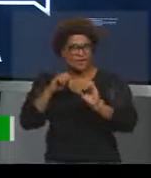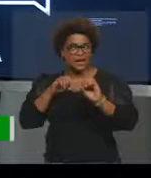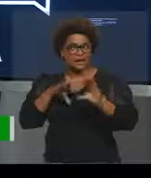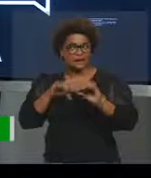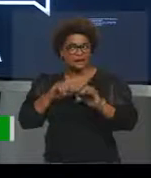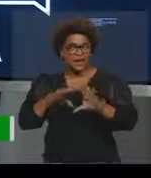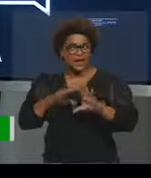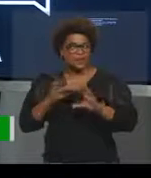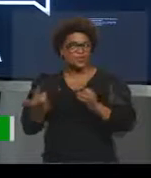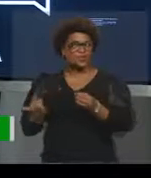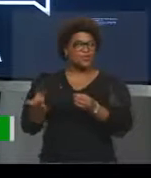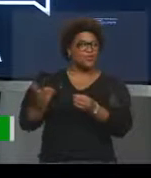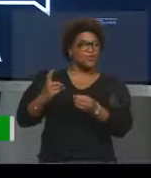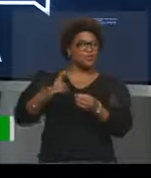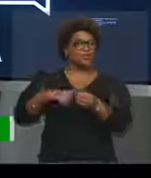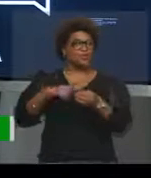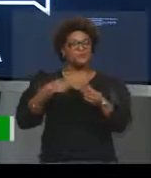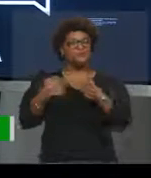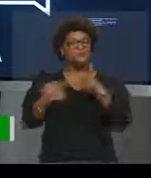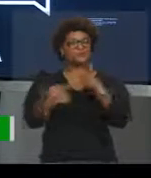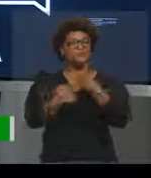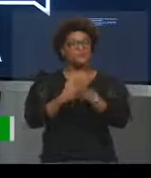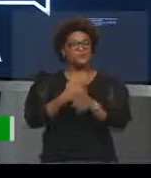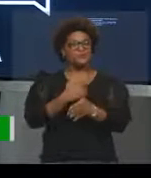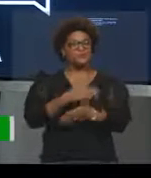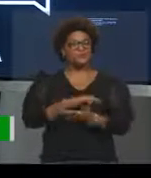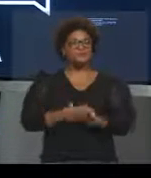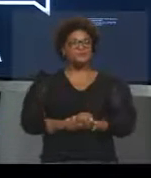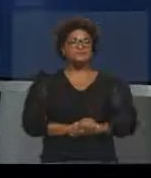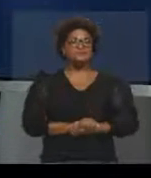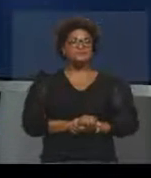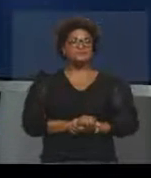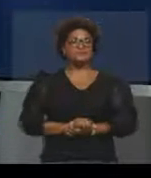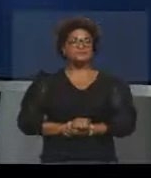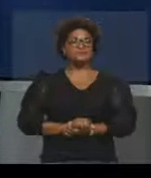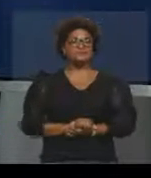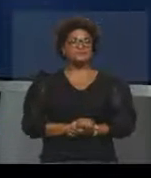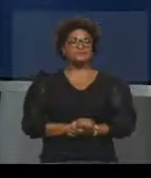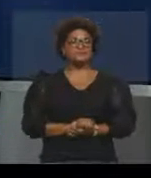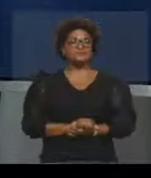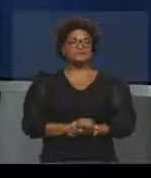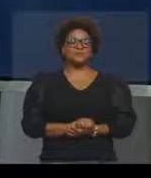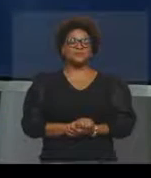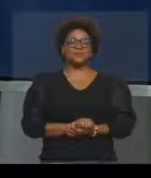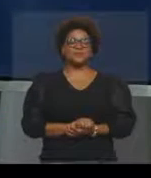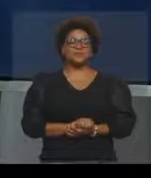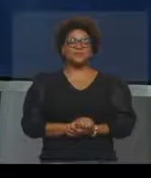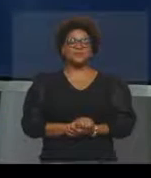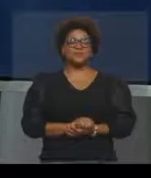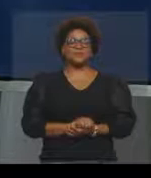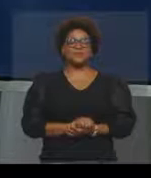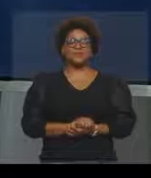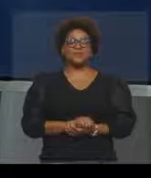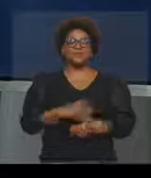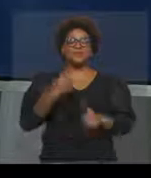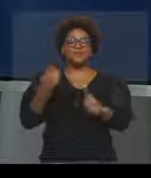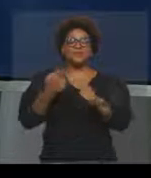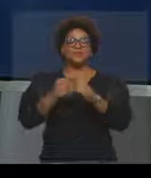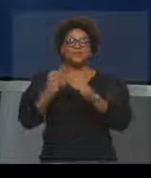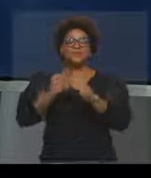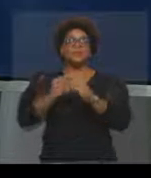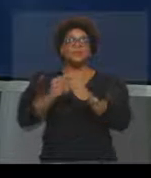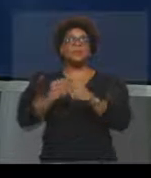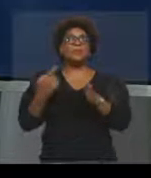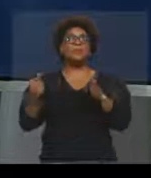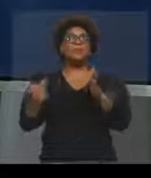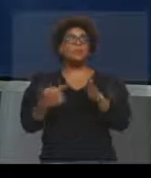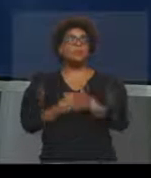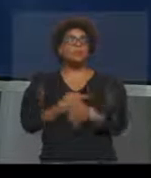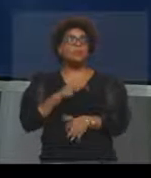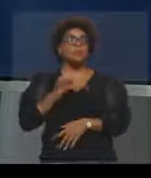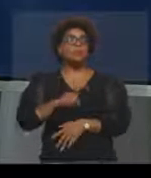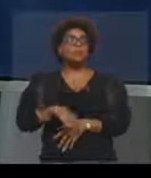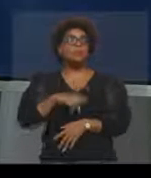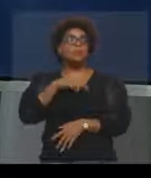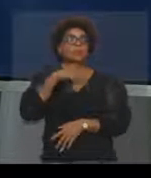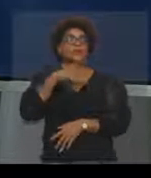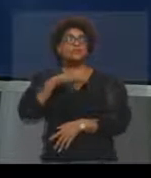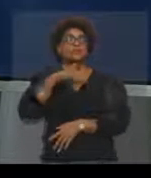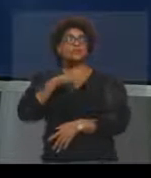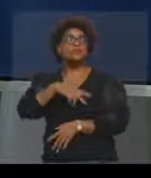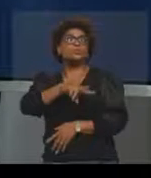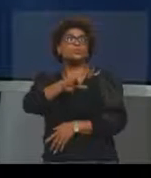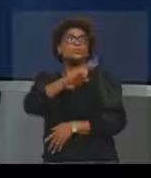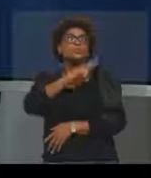vamos voltar para as nossas perguntas. Vamos lá? A nossa próxima pergunta, a primeira pergunta desse bloco é uma dúvida de segundo